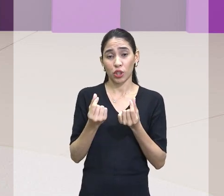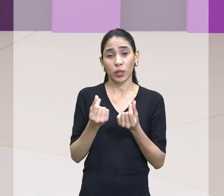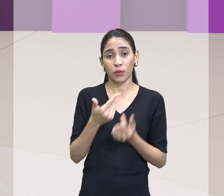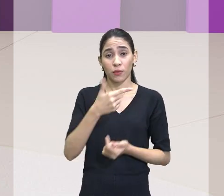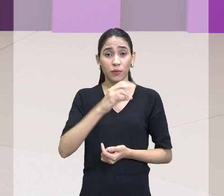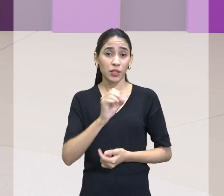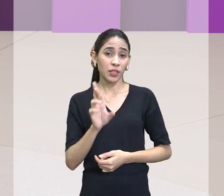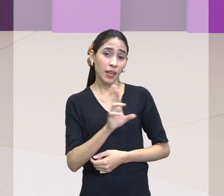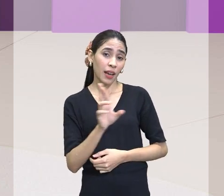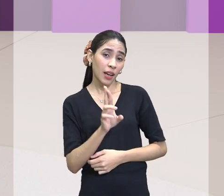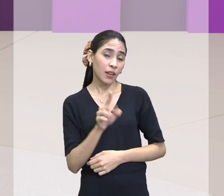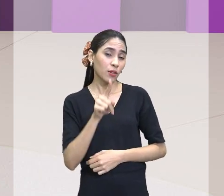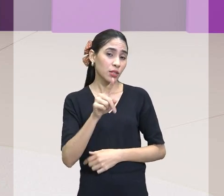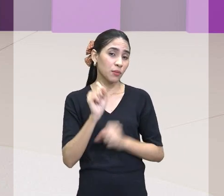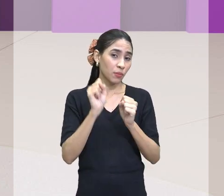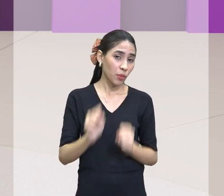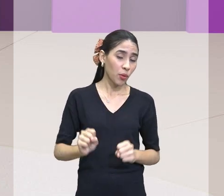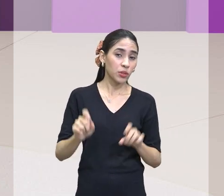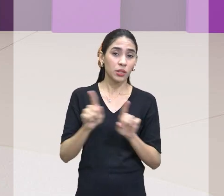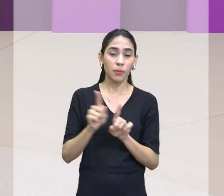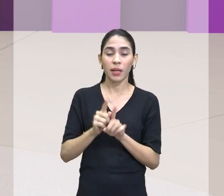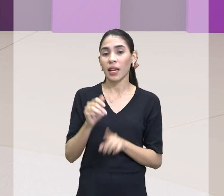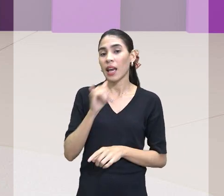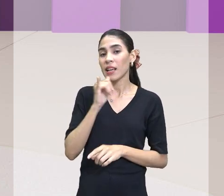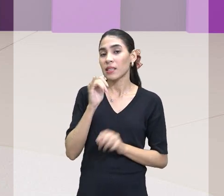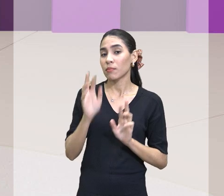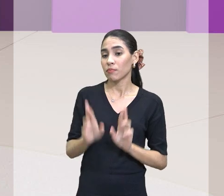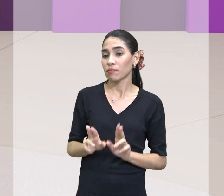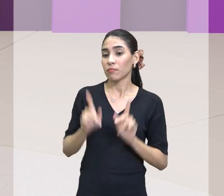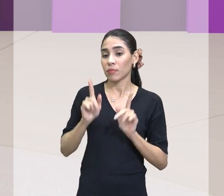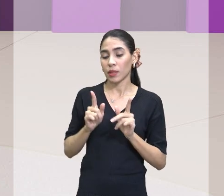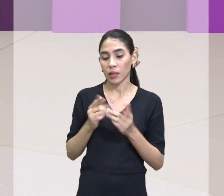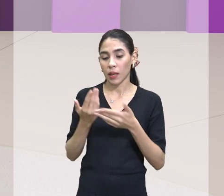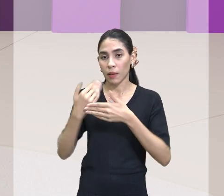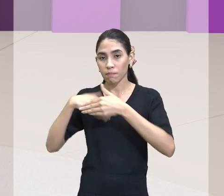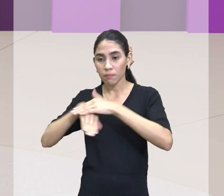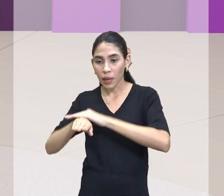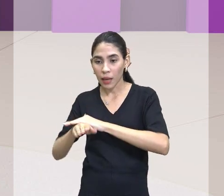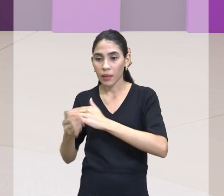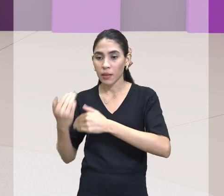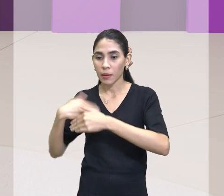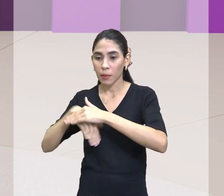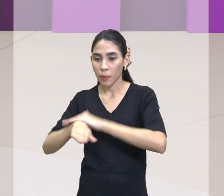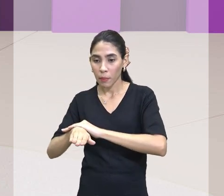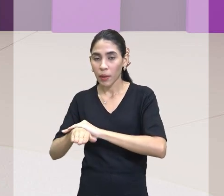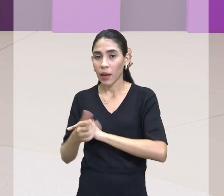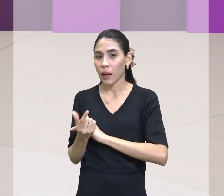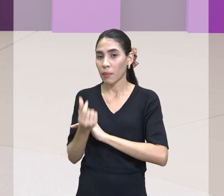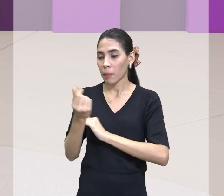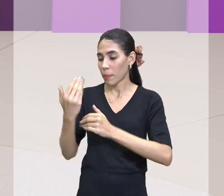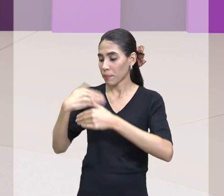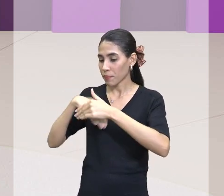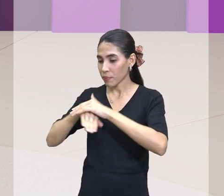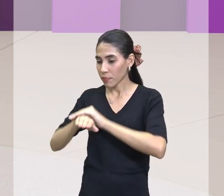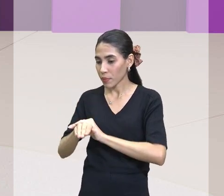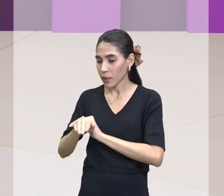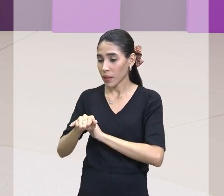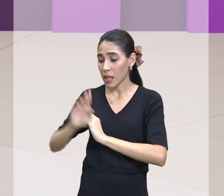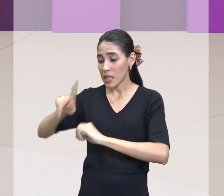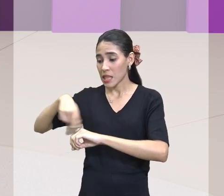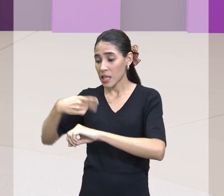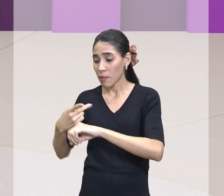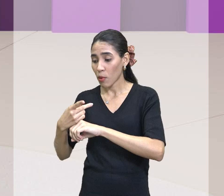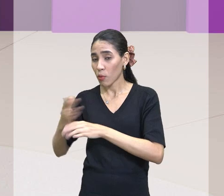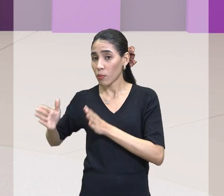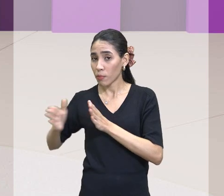longo do tempo, você pode ir fazendo essa diferença, tá? E acumulando esse montante, porque daqui a um certo período, você vai